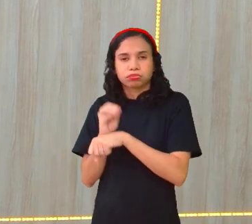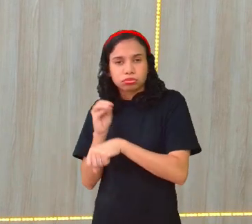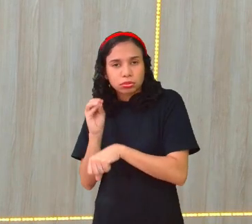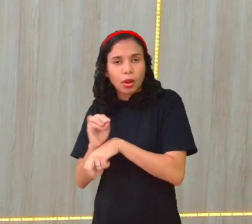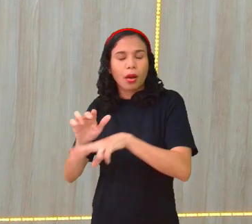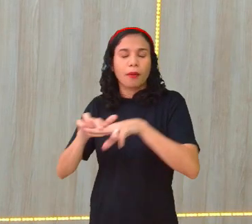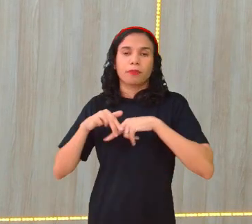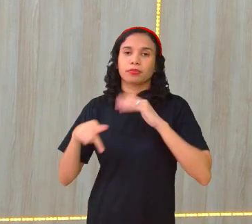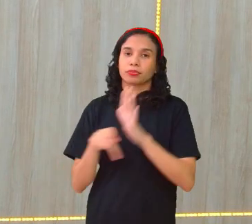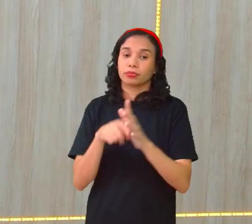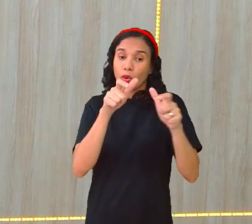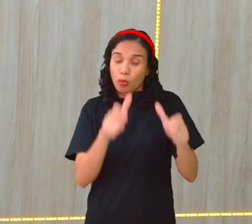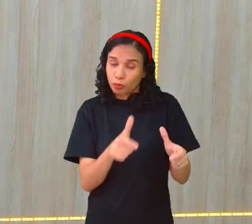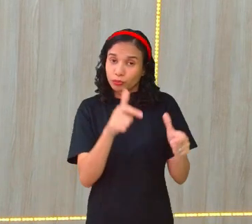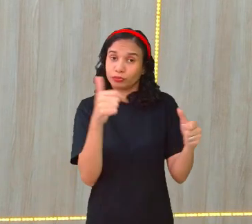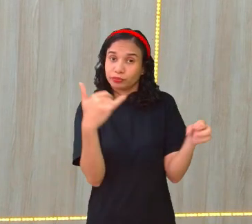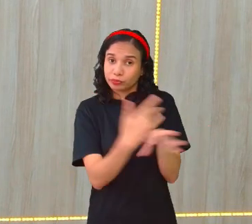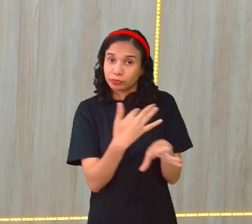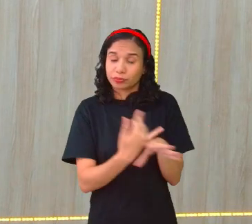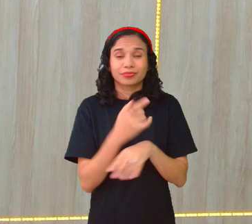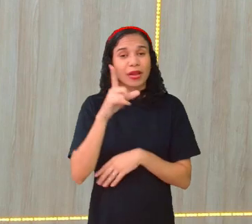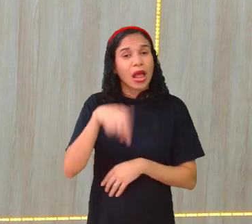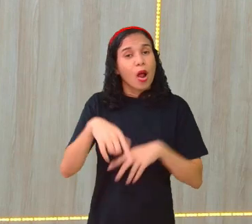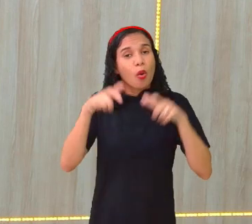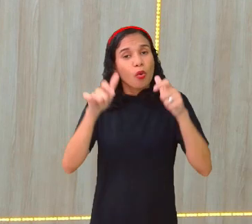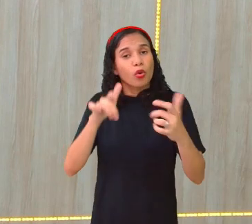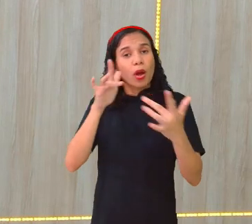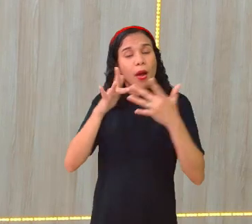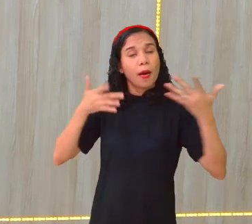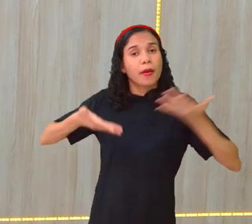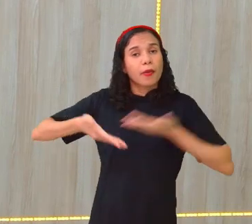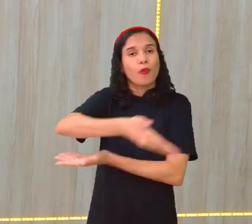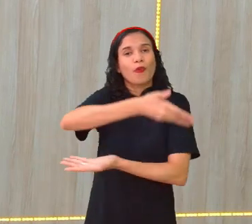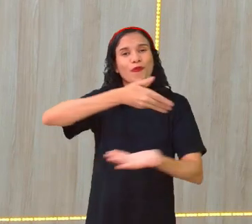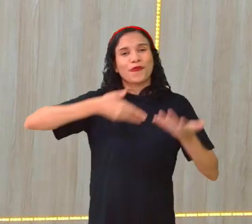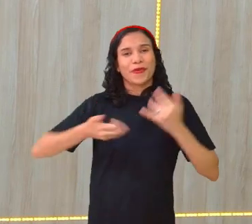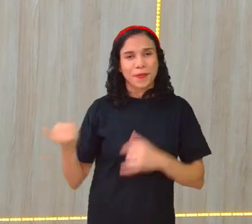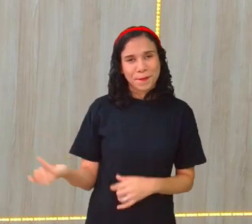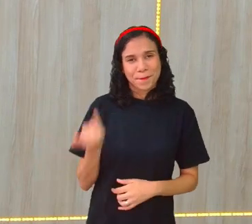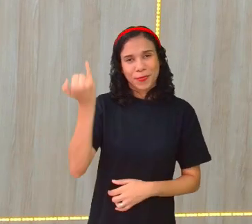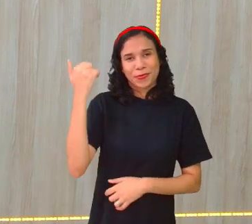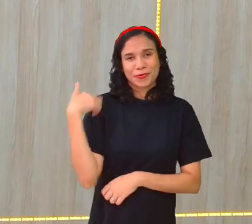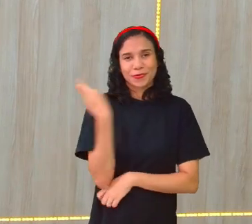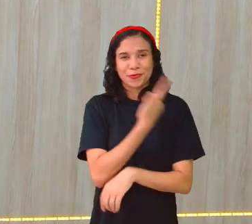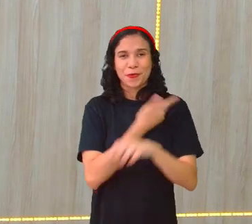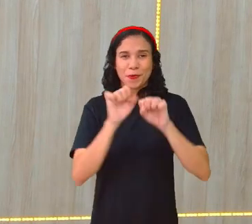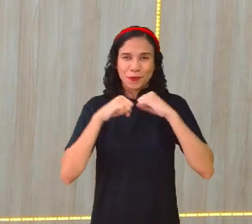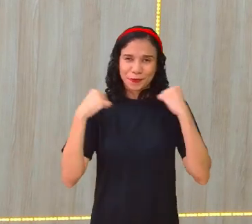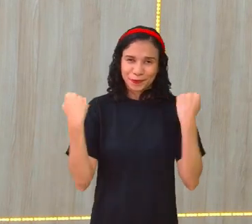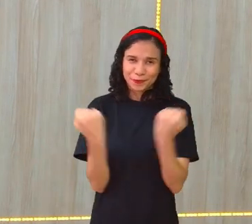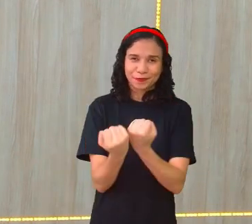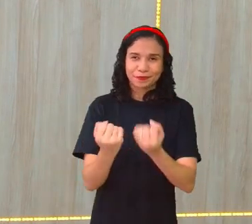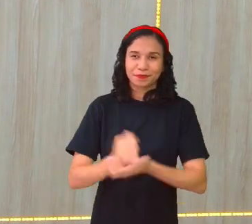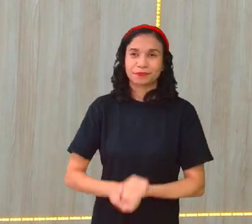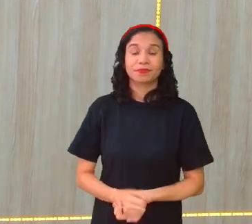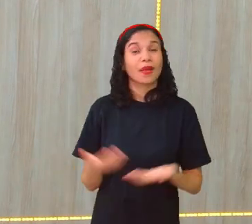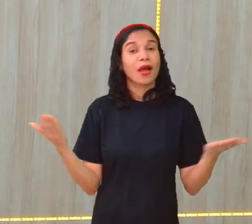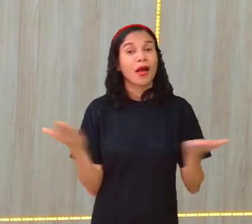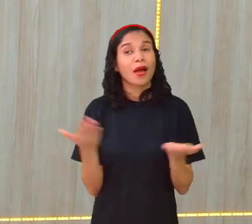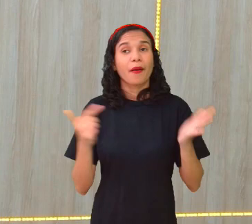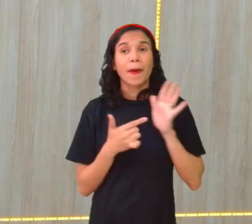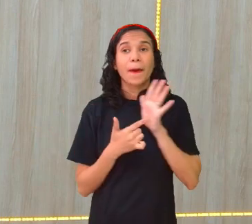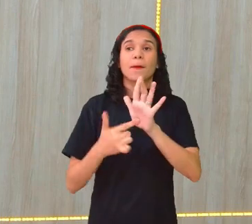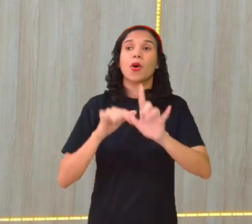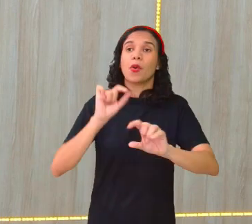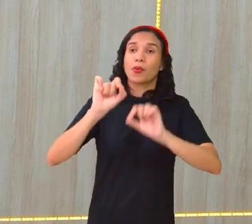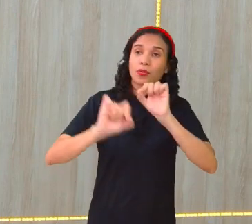passam a ser também um grande local de convivência e de importância para a nossa sociedade. E aqui nós